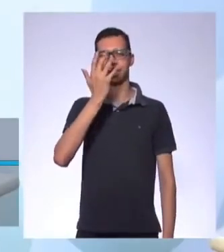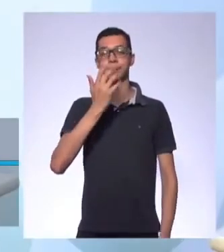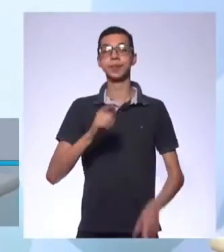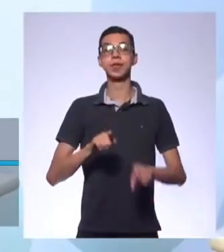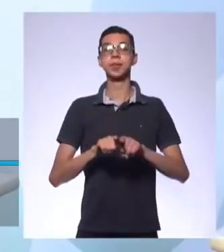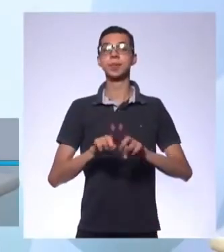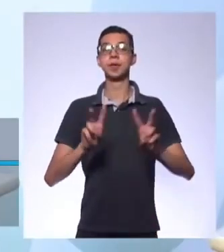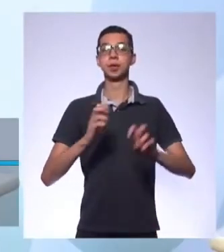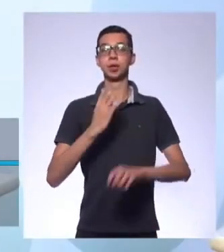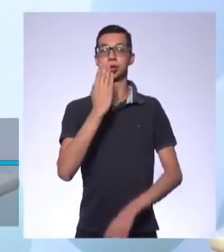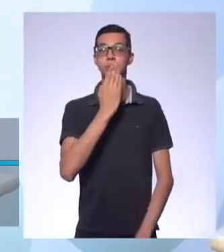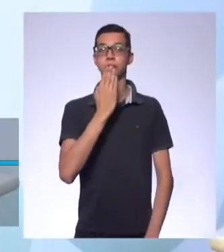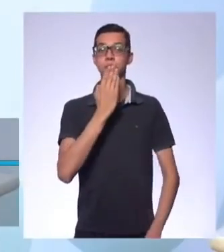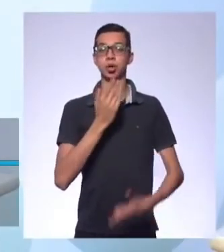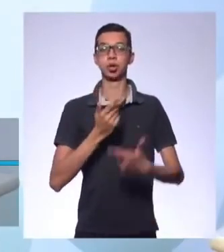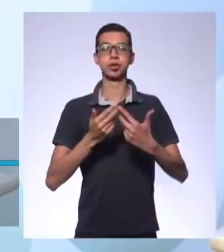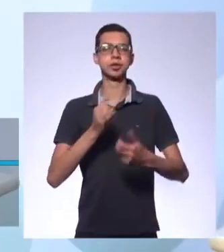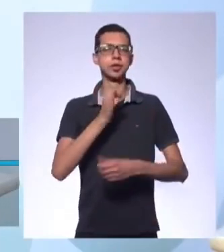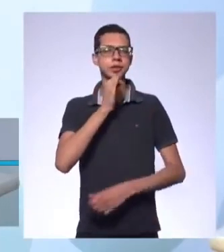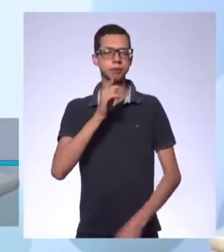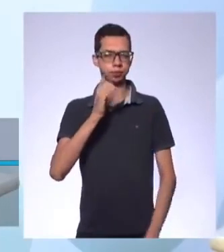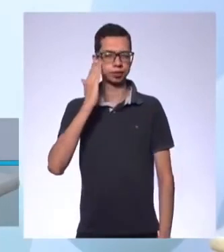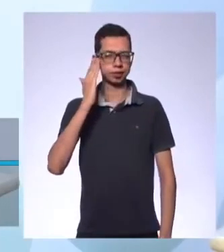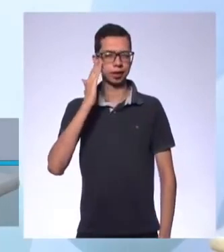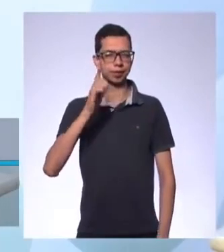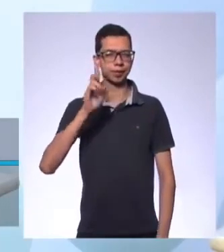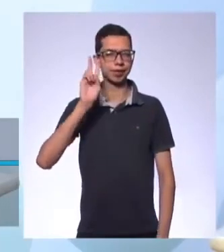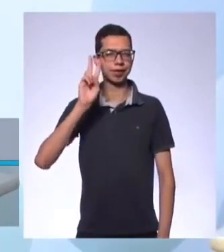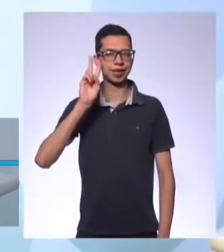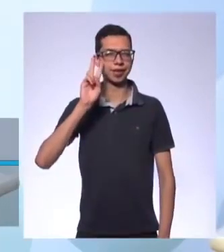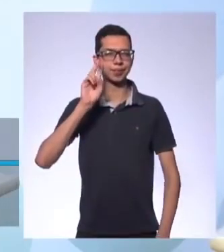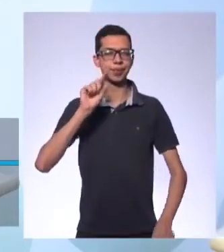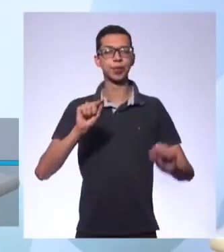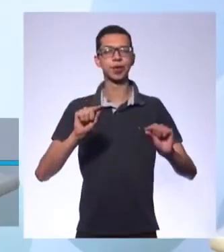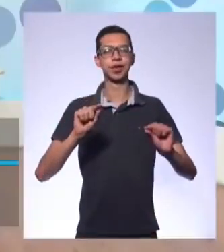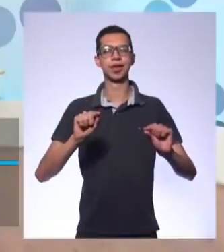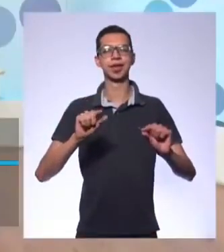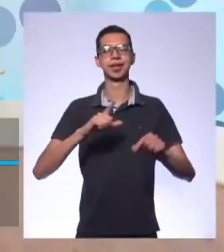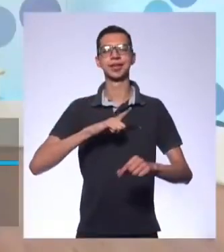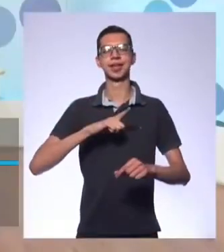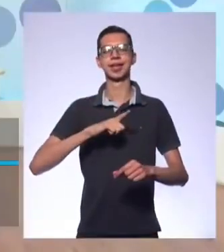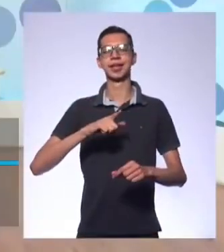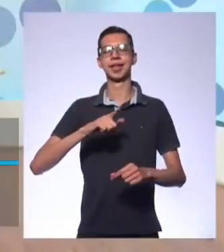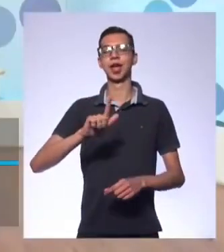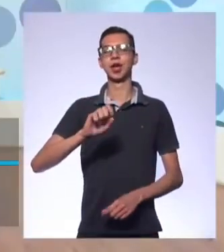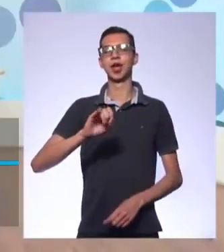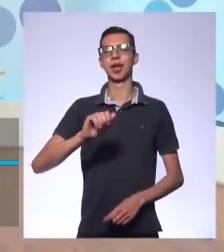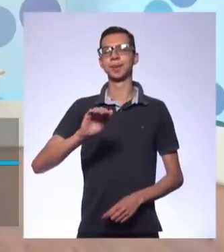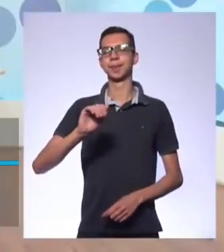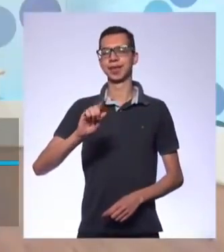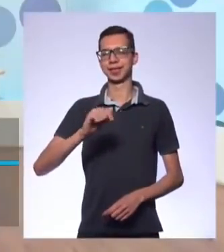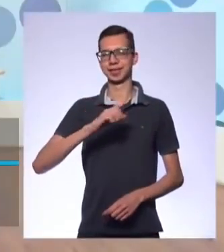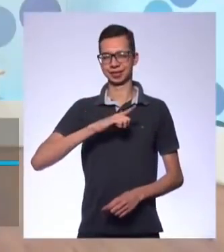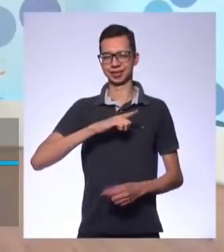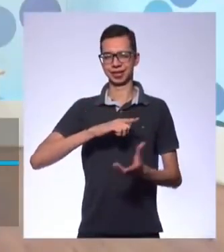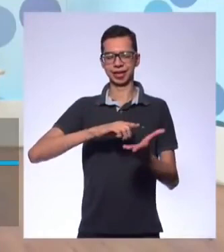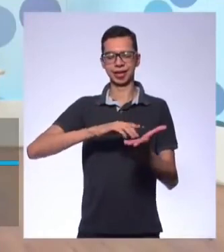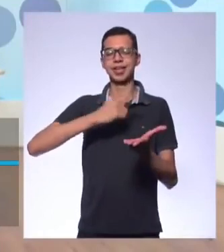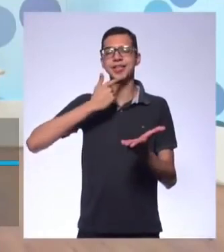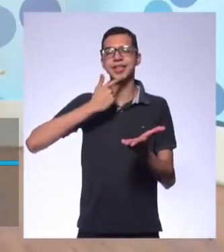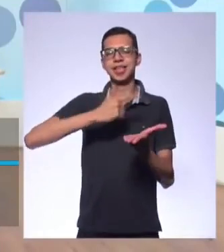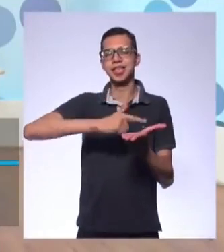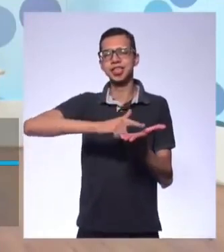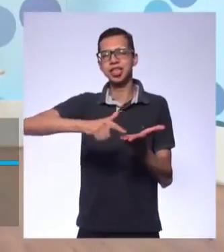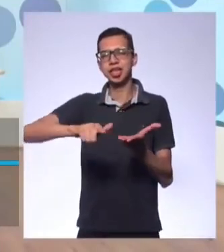composição Romeu e Julieta sim. da goiabada e do queijo. Goiabada do queijo. Ó, tá vendo? O pessoal do oitavo tá acostumado com falando